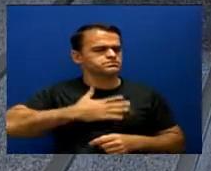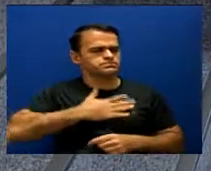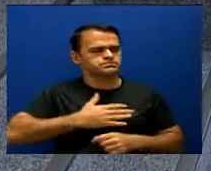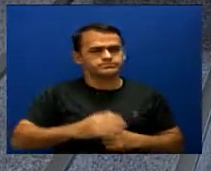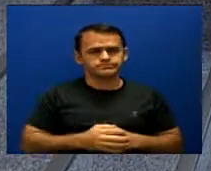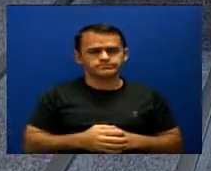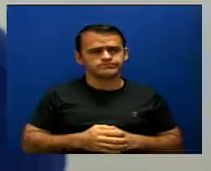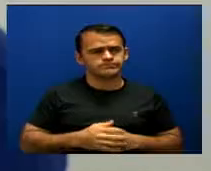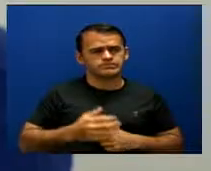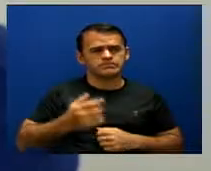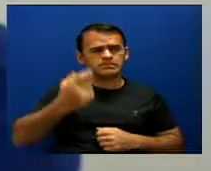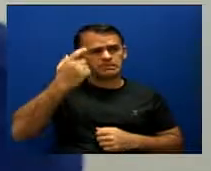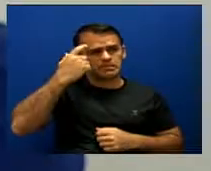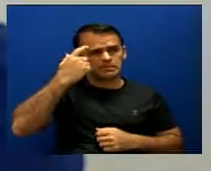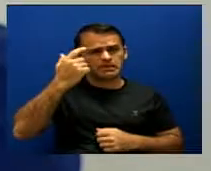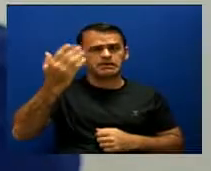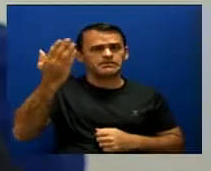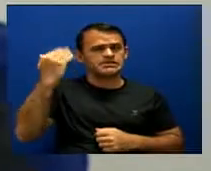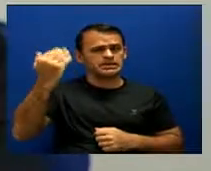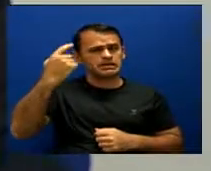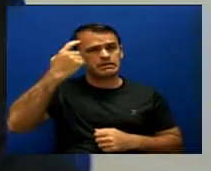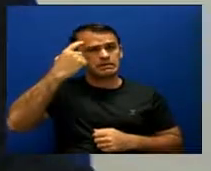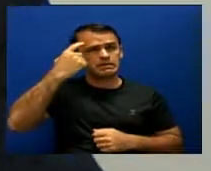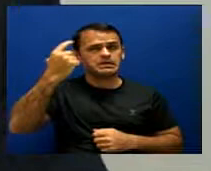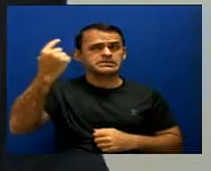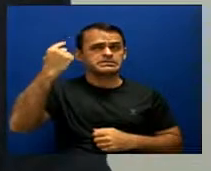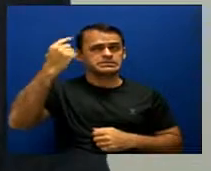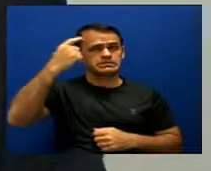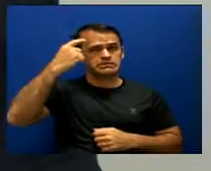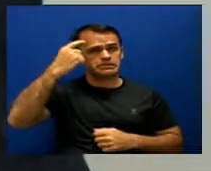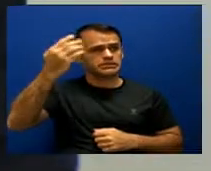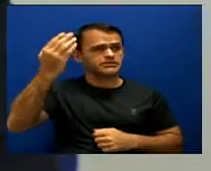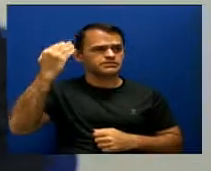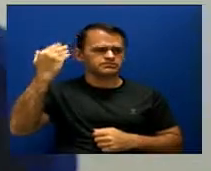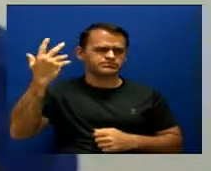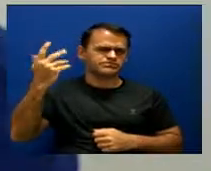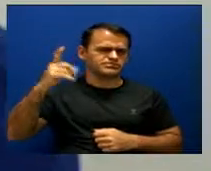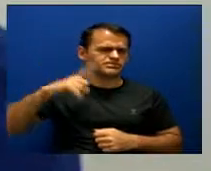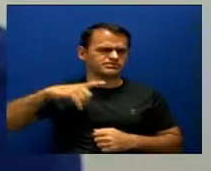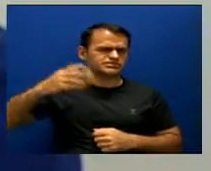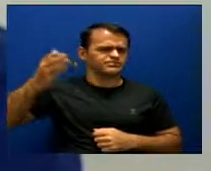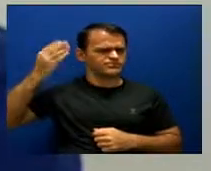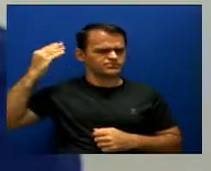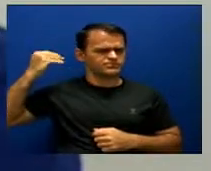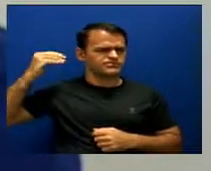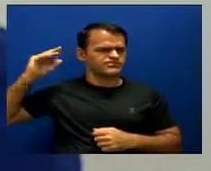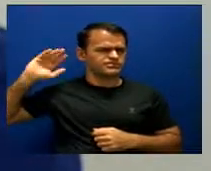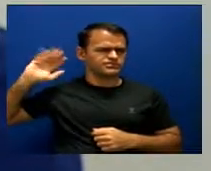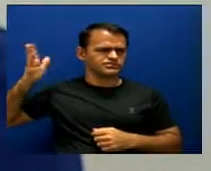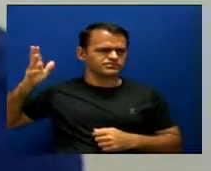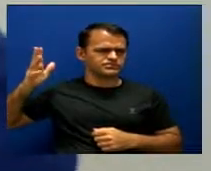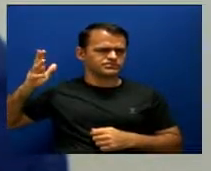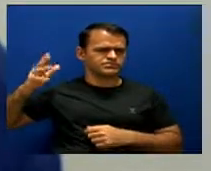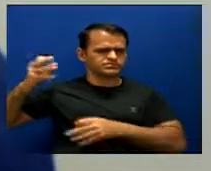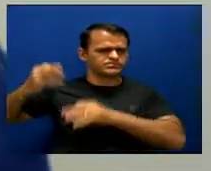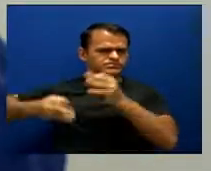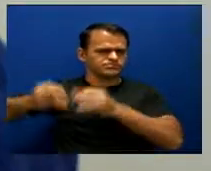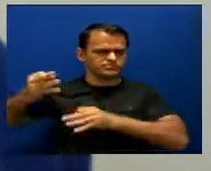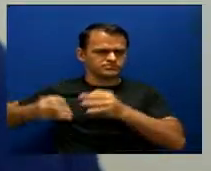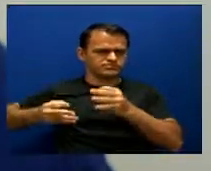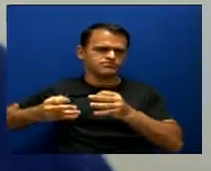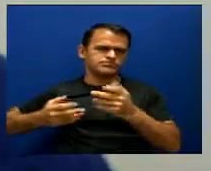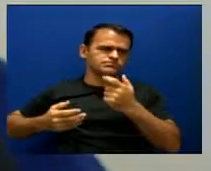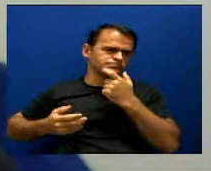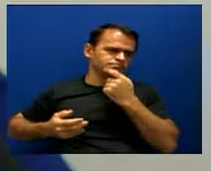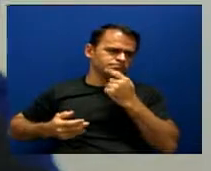sobre o passado pertence ao passado, e lá no passado existe a justiça do homem e principalmente a justiça divina, porque